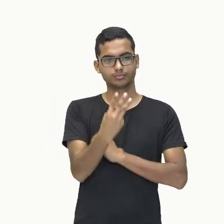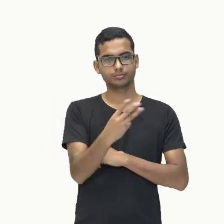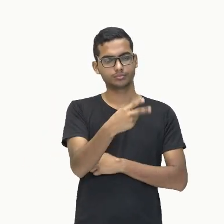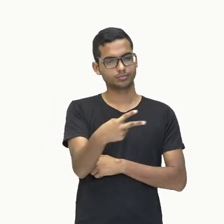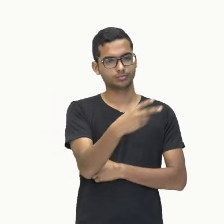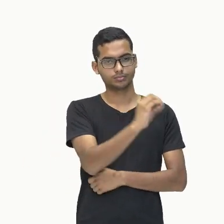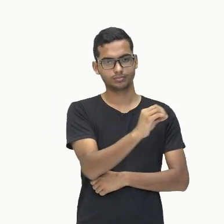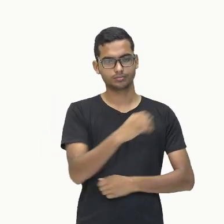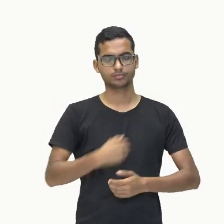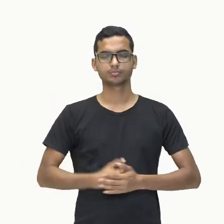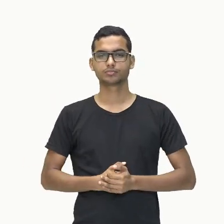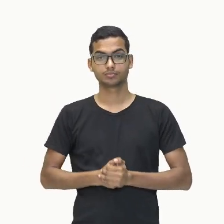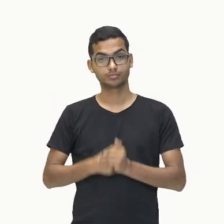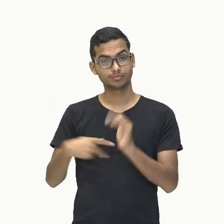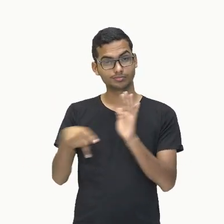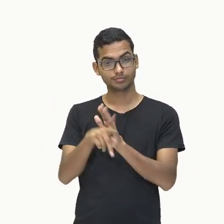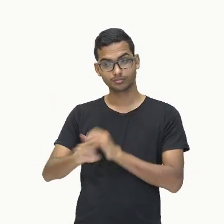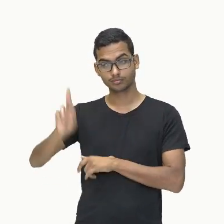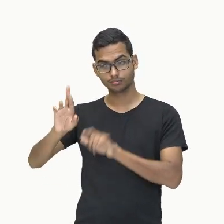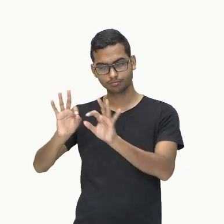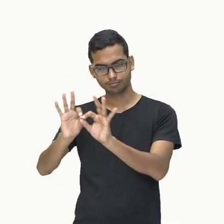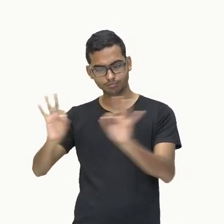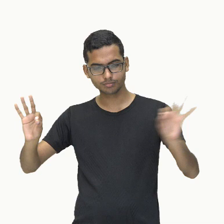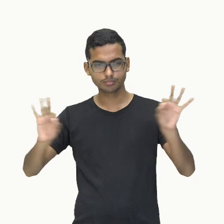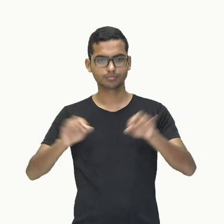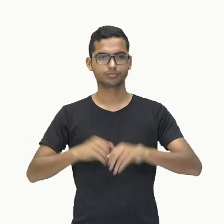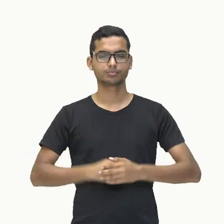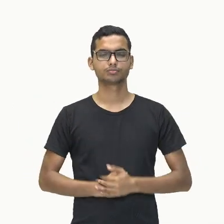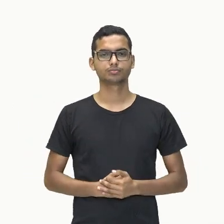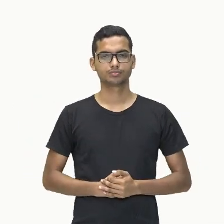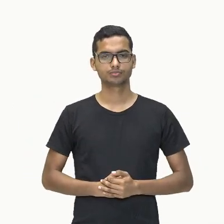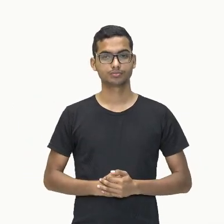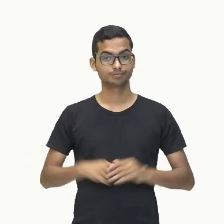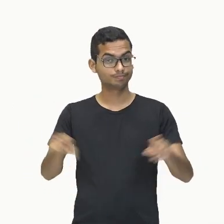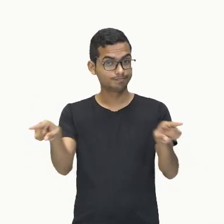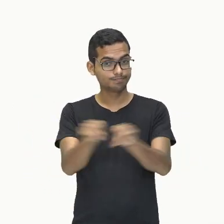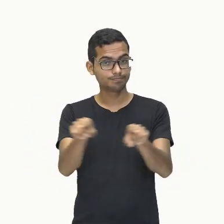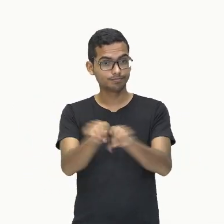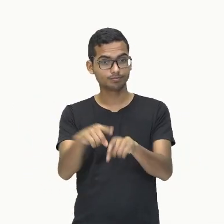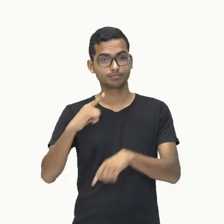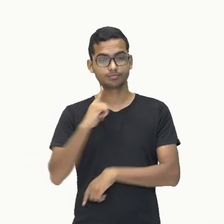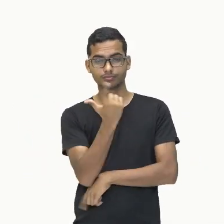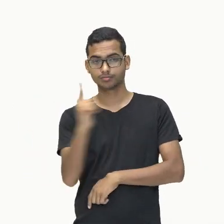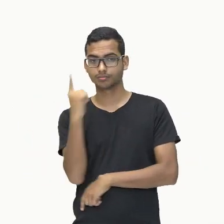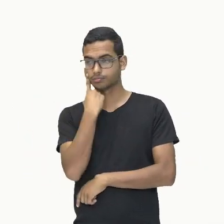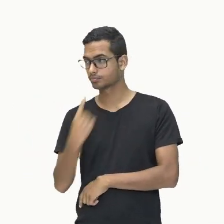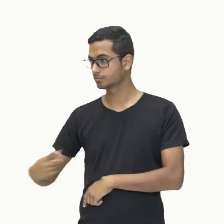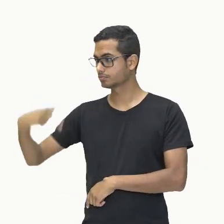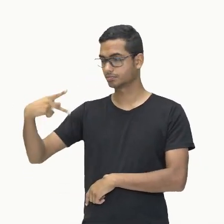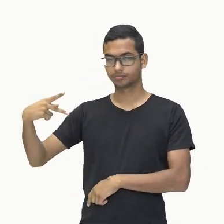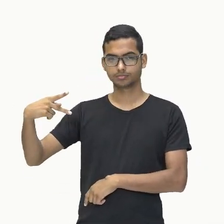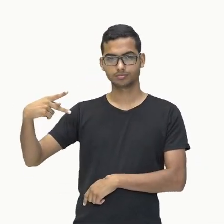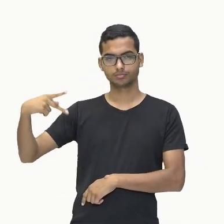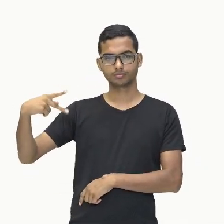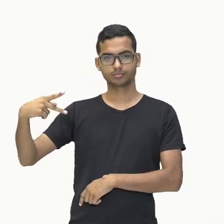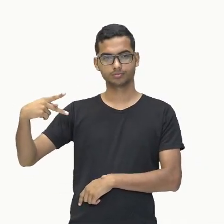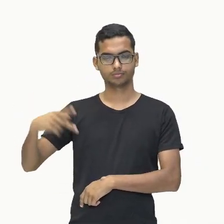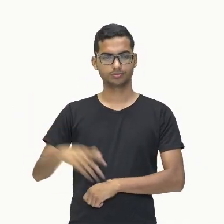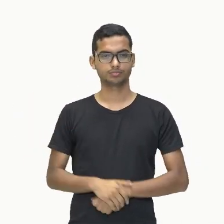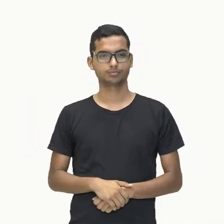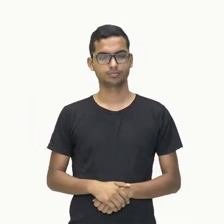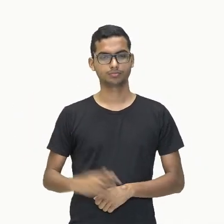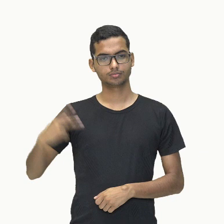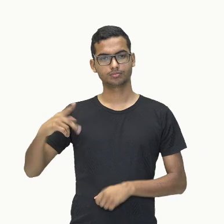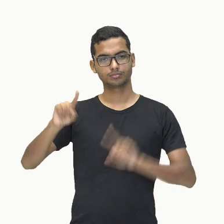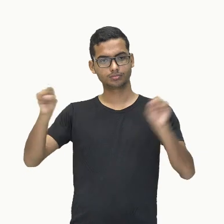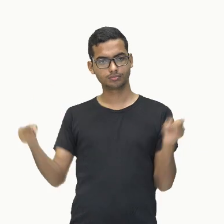reta R, tá? Nós temos um ponto P, que eu vou chamar aqui de